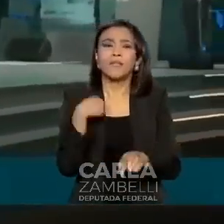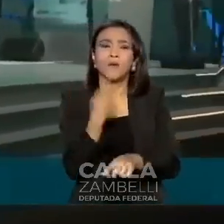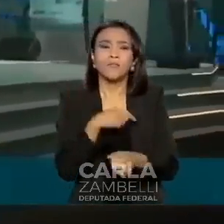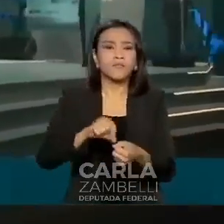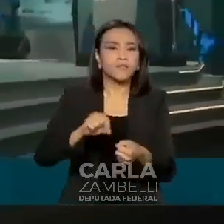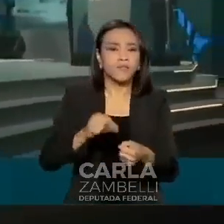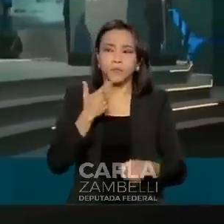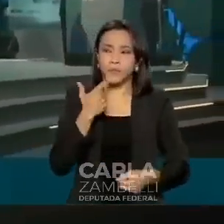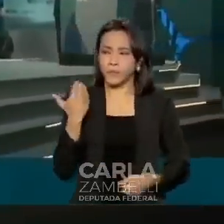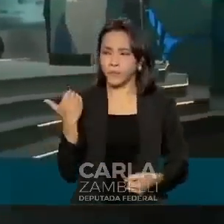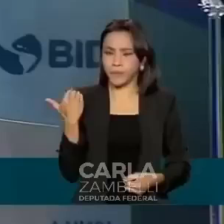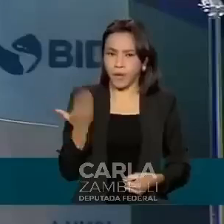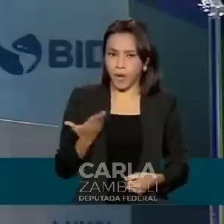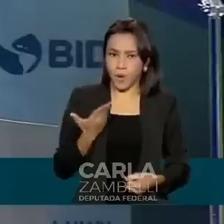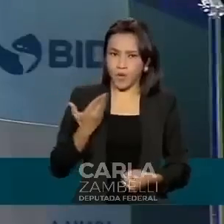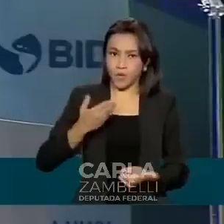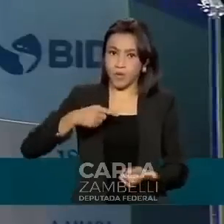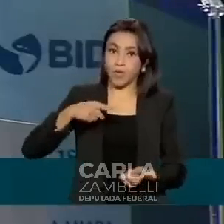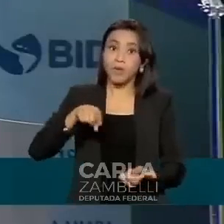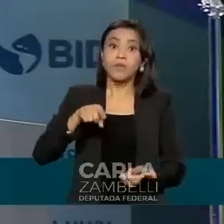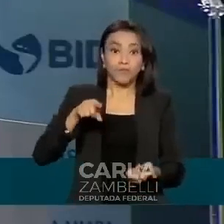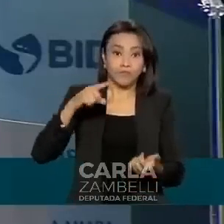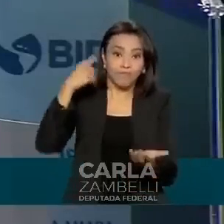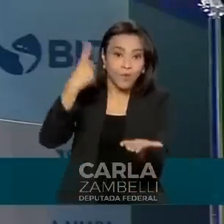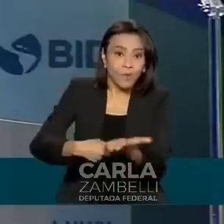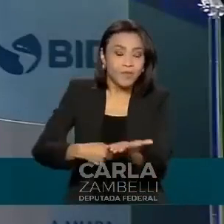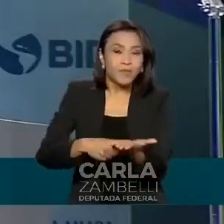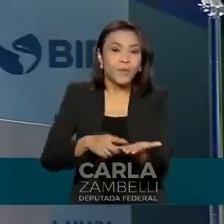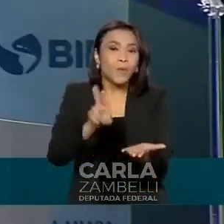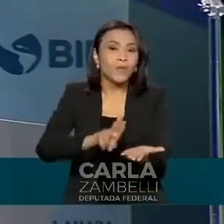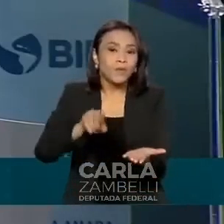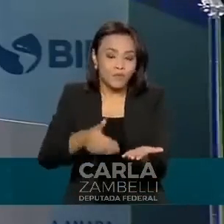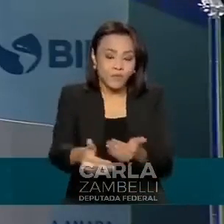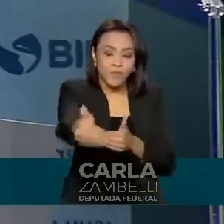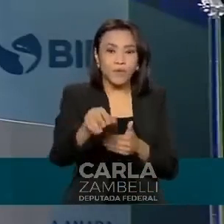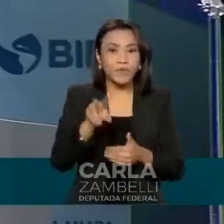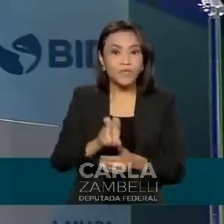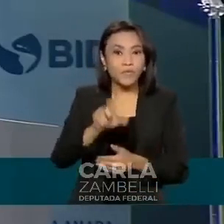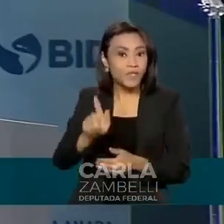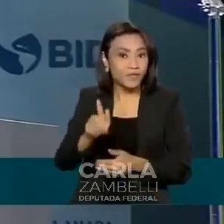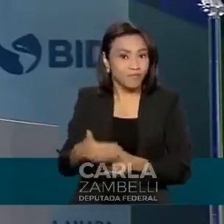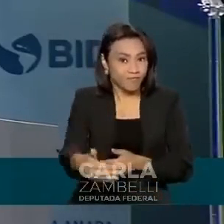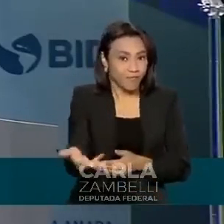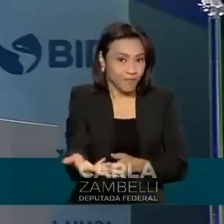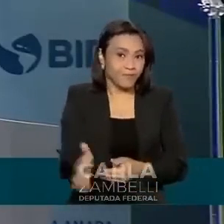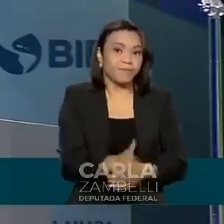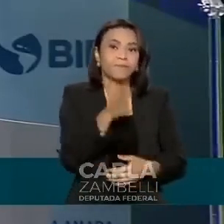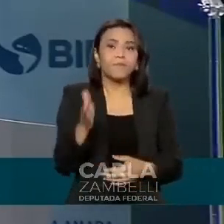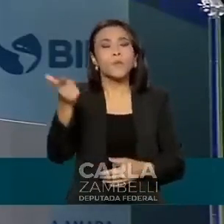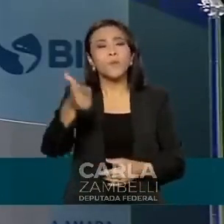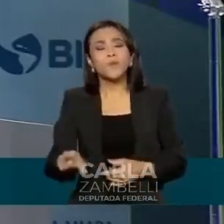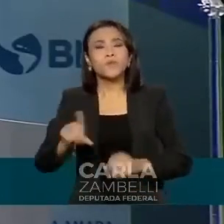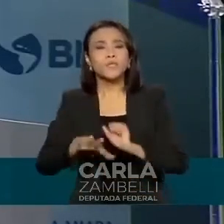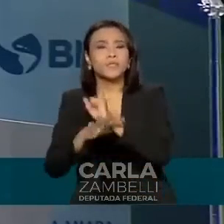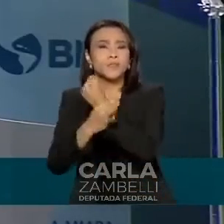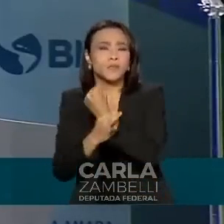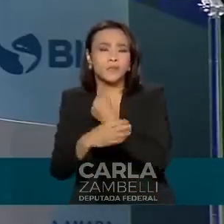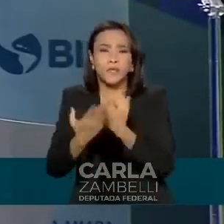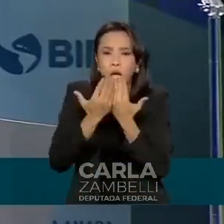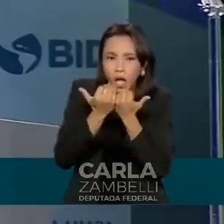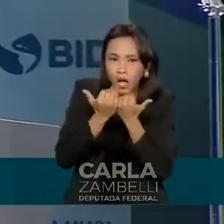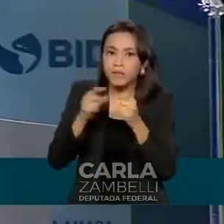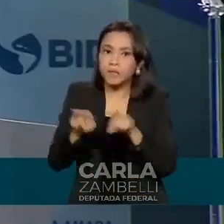tempo fizemos a nossa reclamação agora do marco regulatório com 5g do outro volante vista também que a segurança